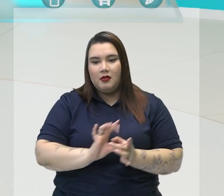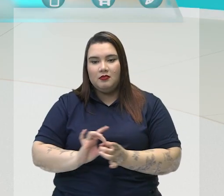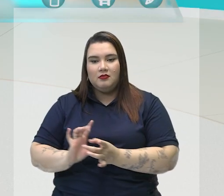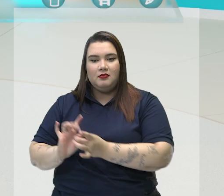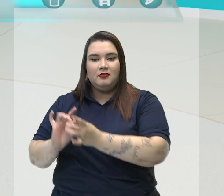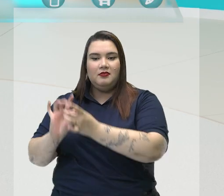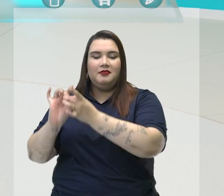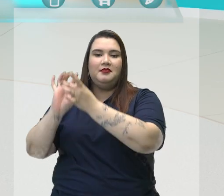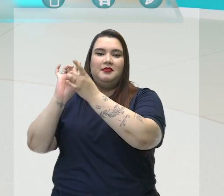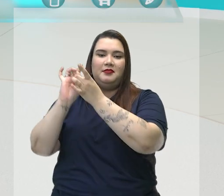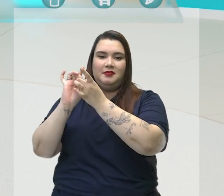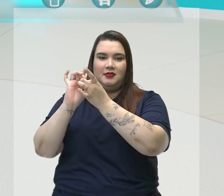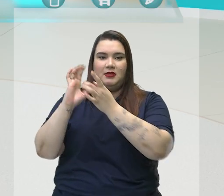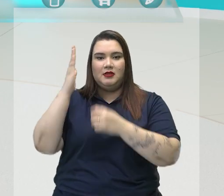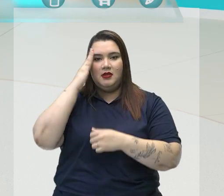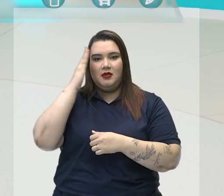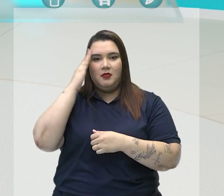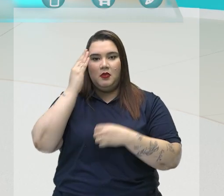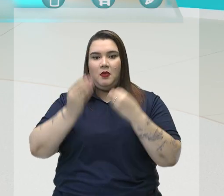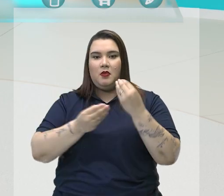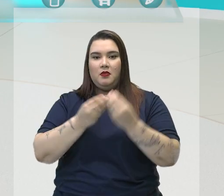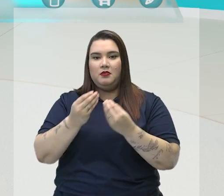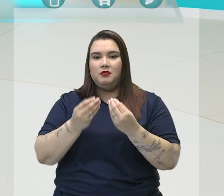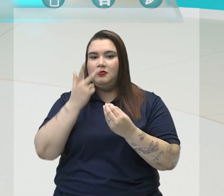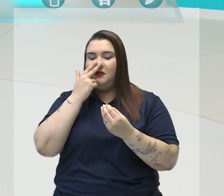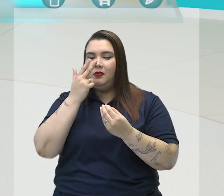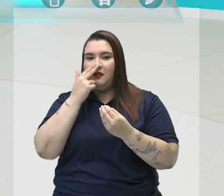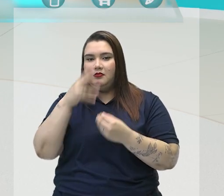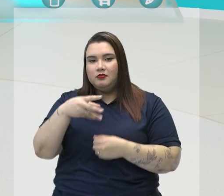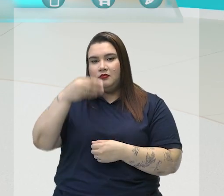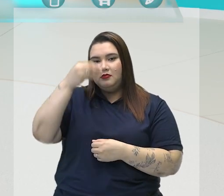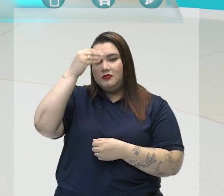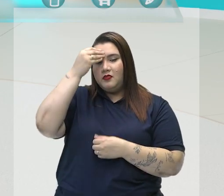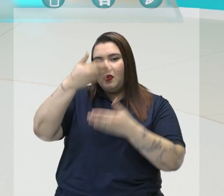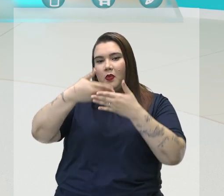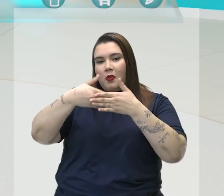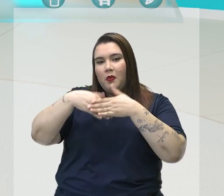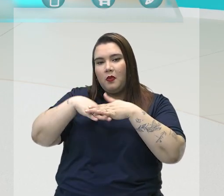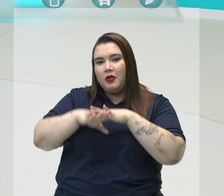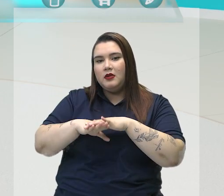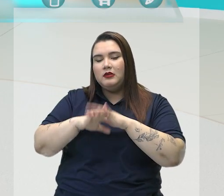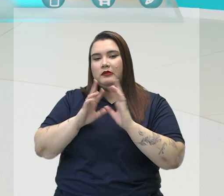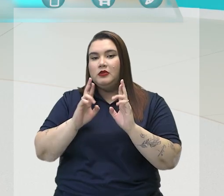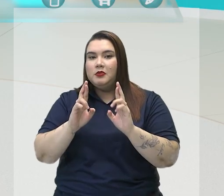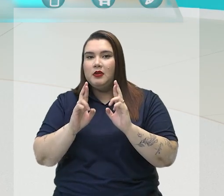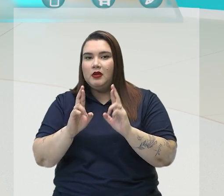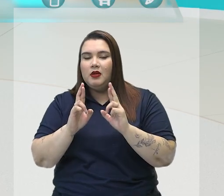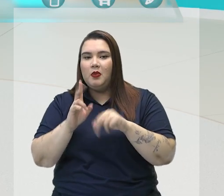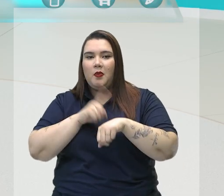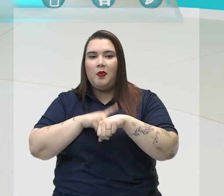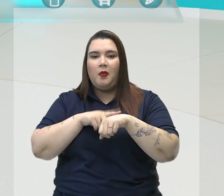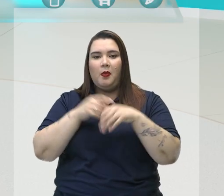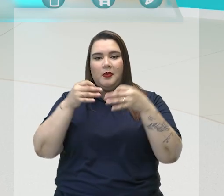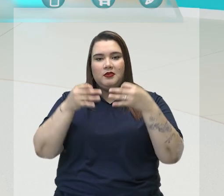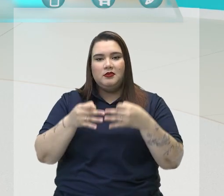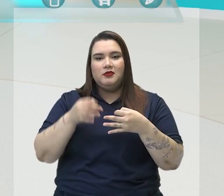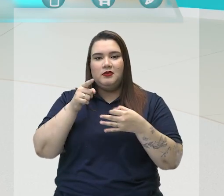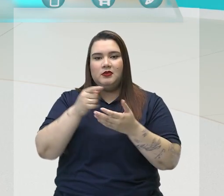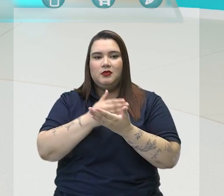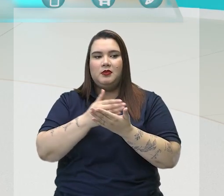de onde tirar. Afinal, é como se fosse uma gavetinha que fica lá guardada, esperando só o momento certo de